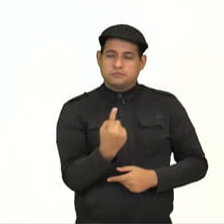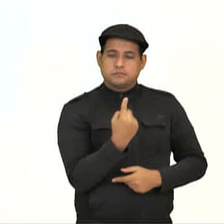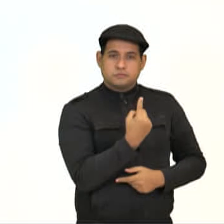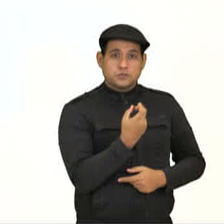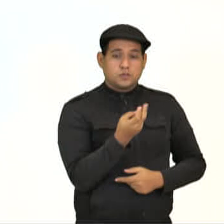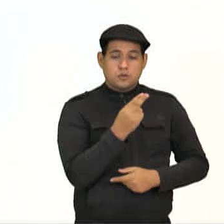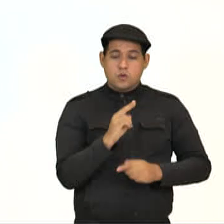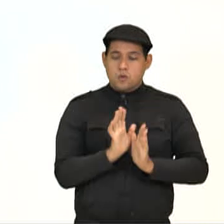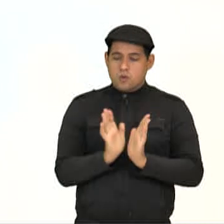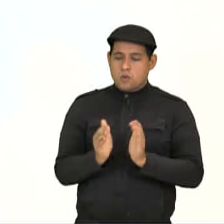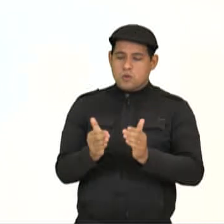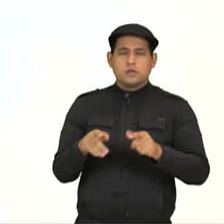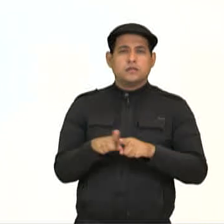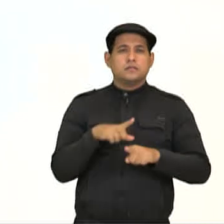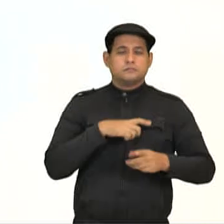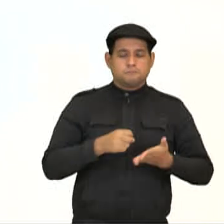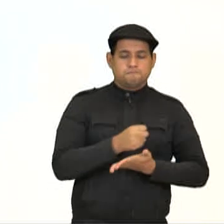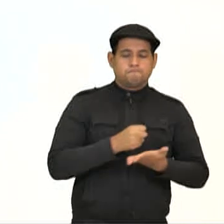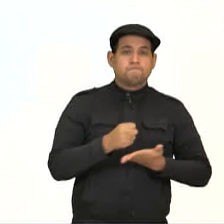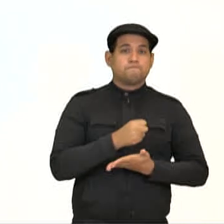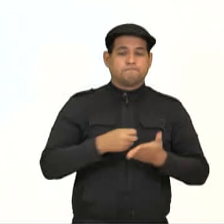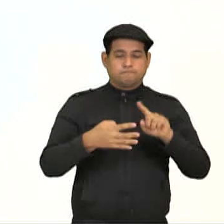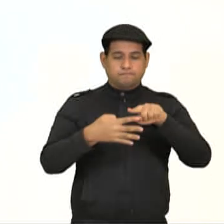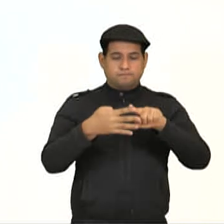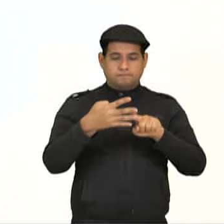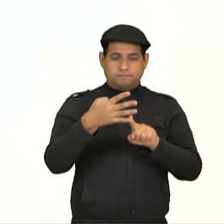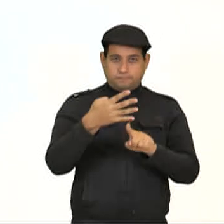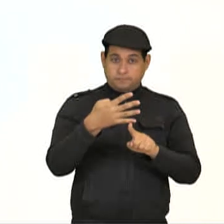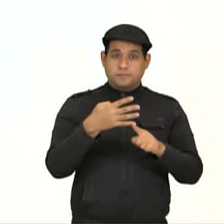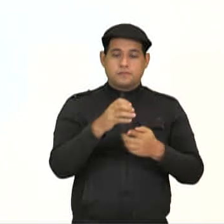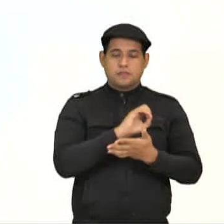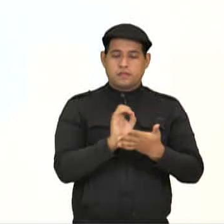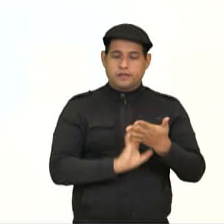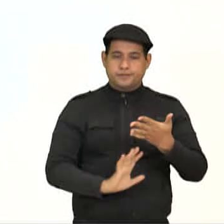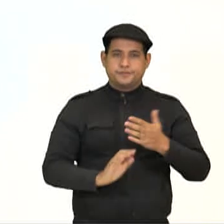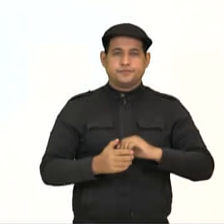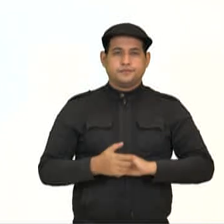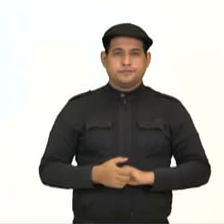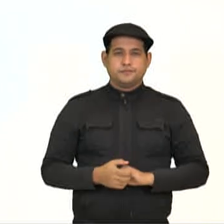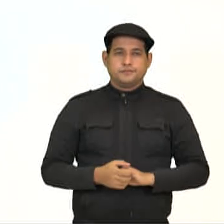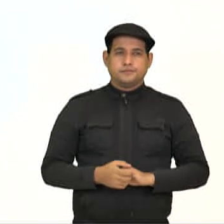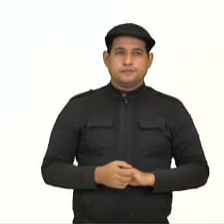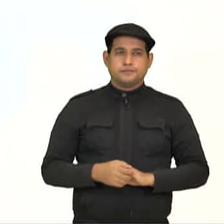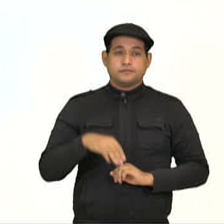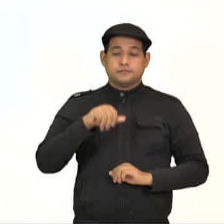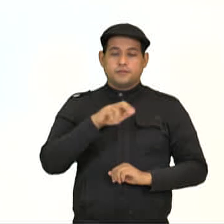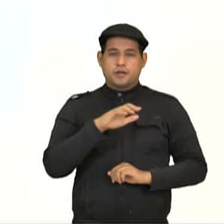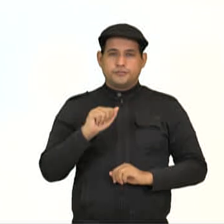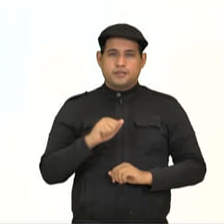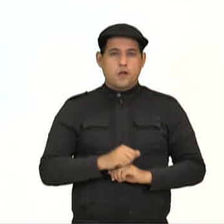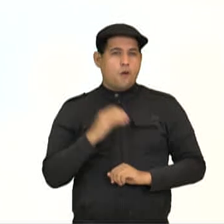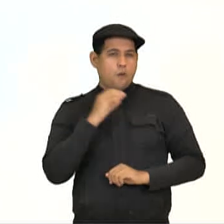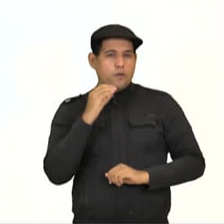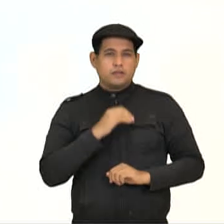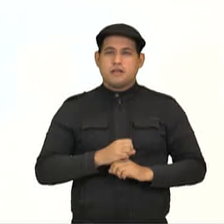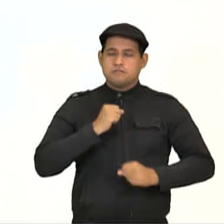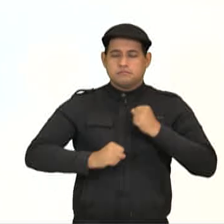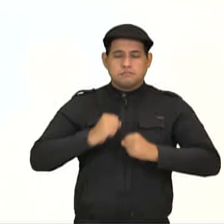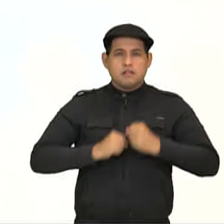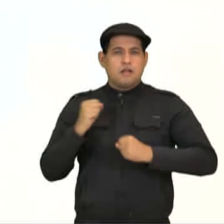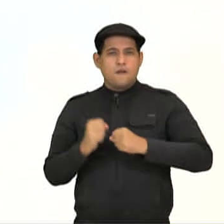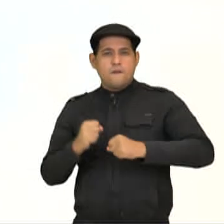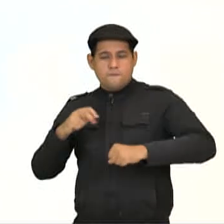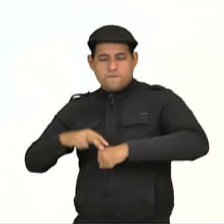ou coletivas que se baseiam em 4 atividades: marcha, corrida, salto e